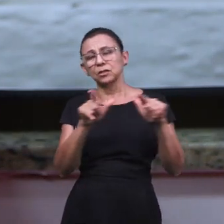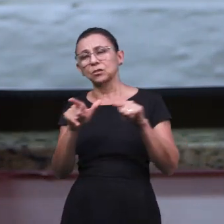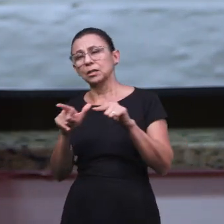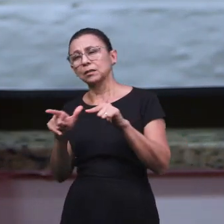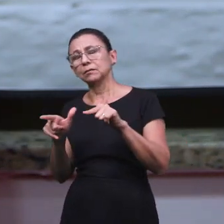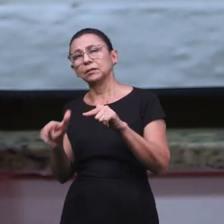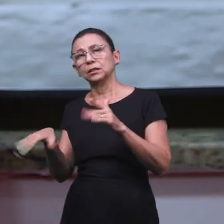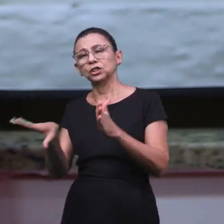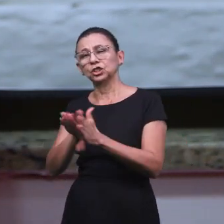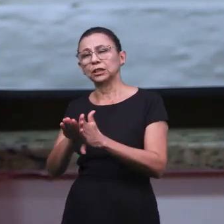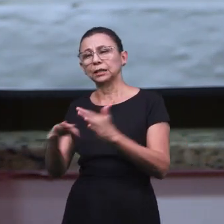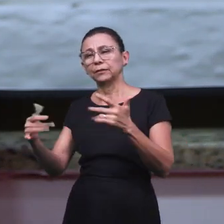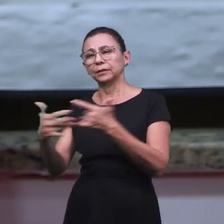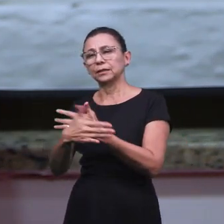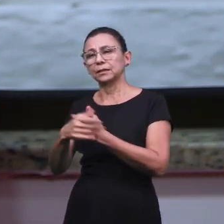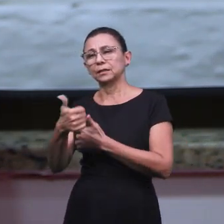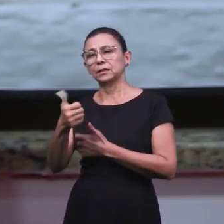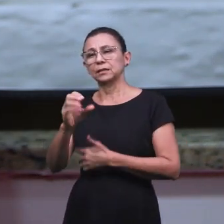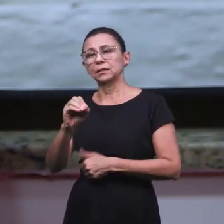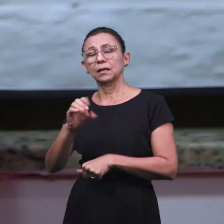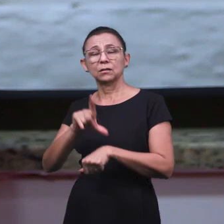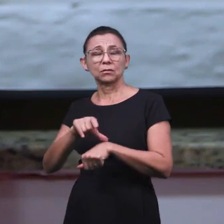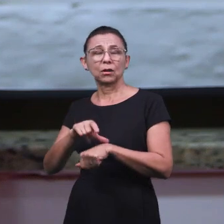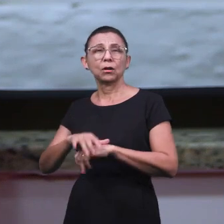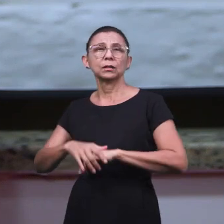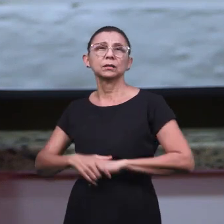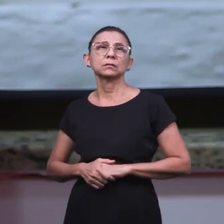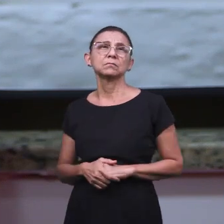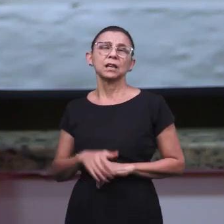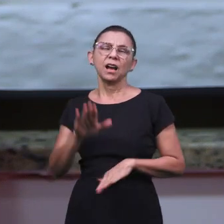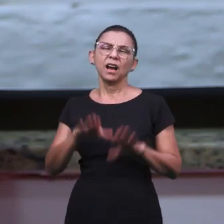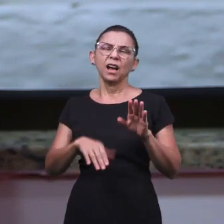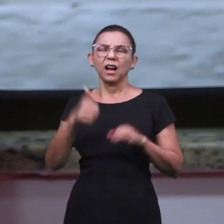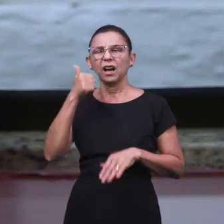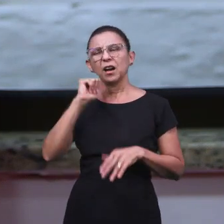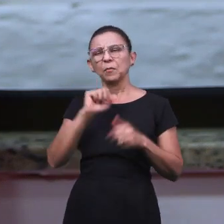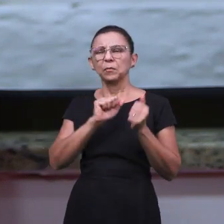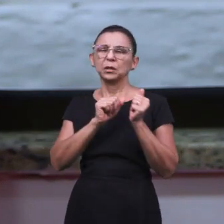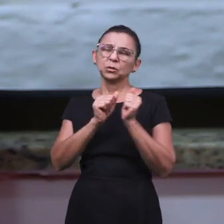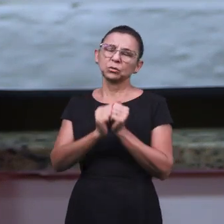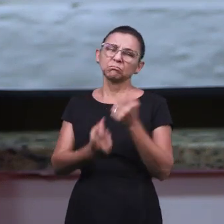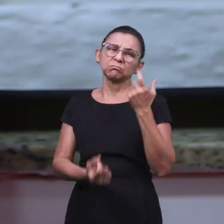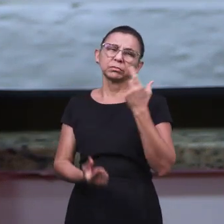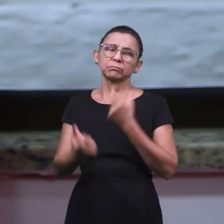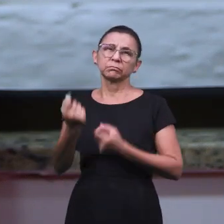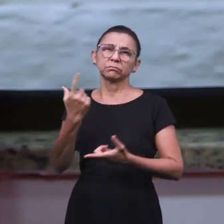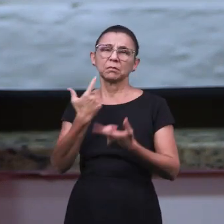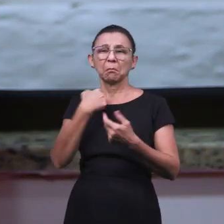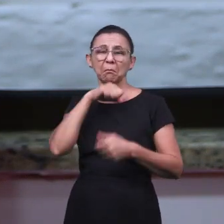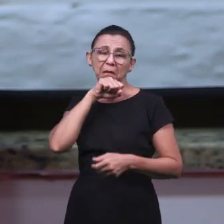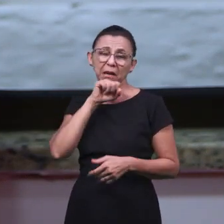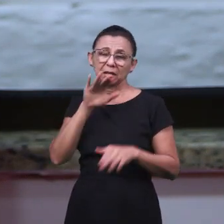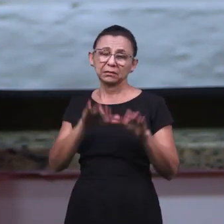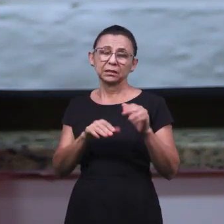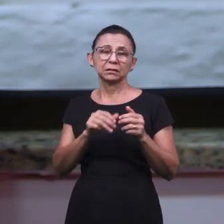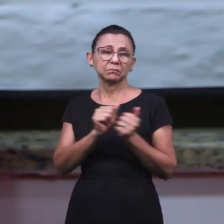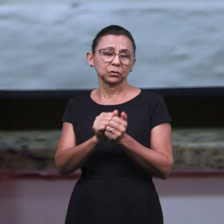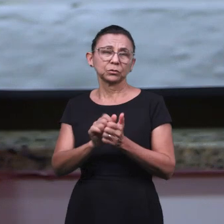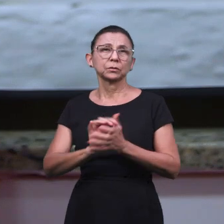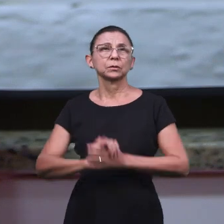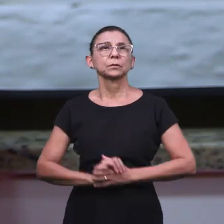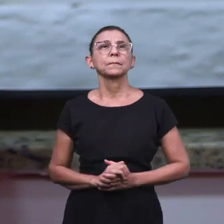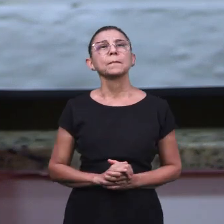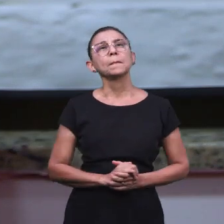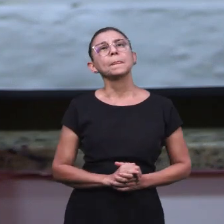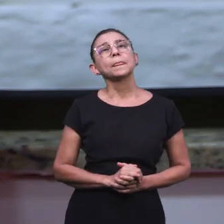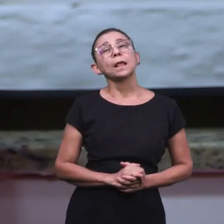lá andando pela rua, sozinha. Minha mãe não ia junto, às vezes, eventualmente, meu pai não ia. E eu